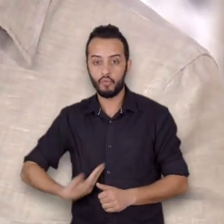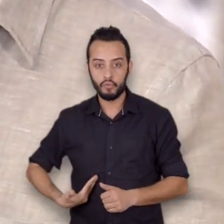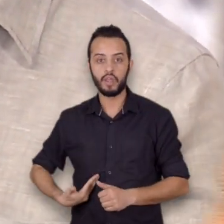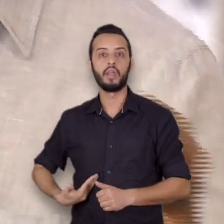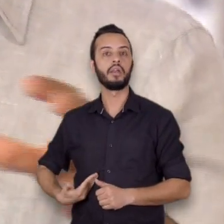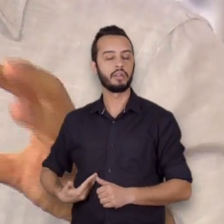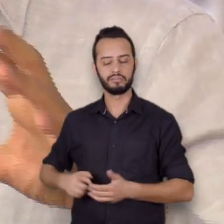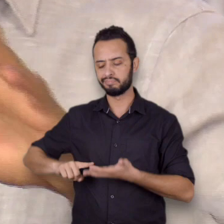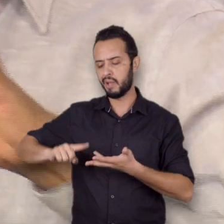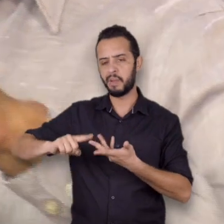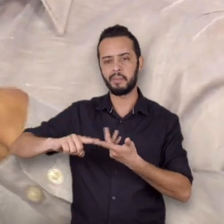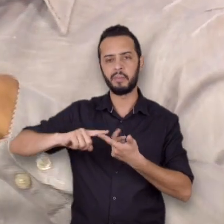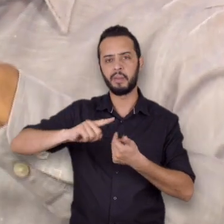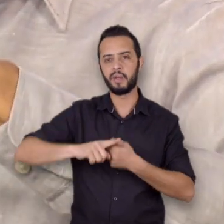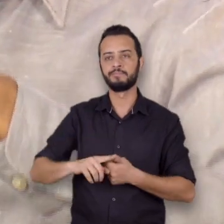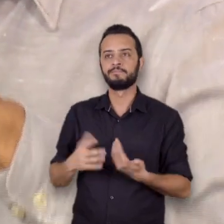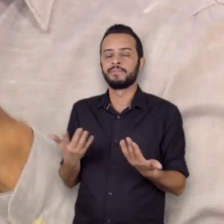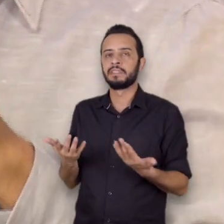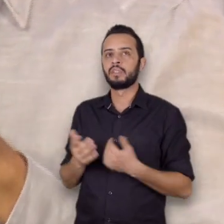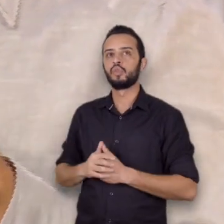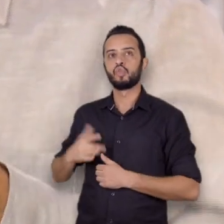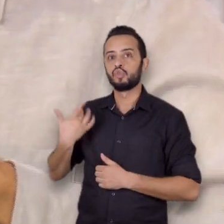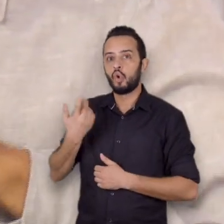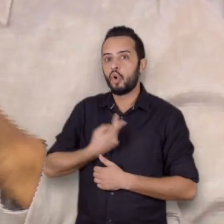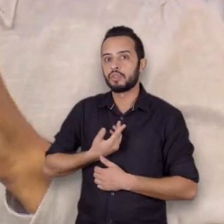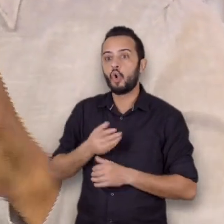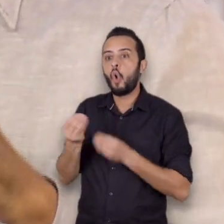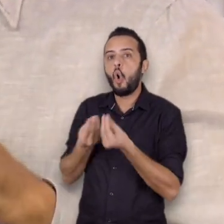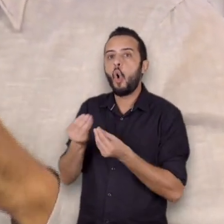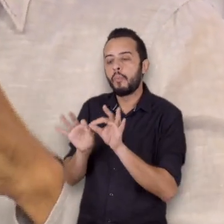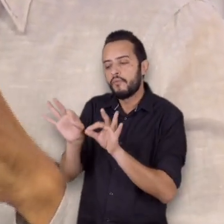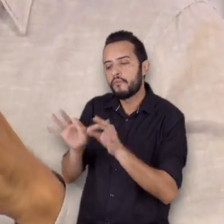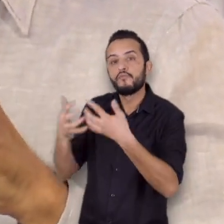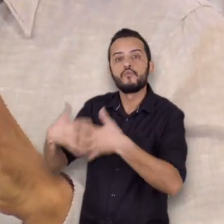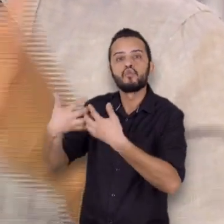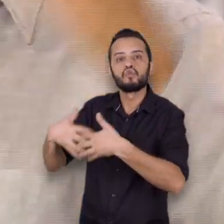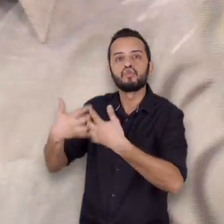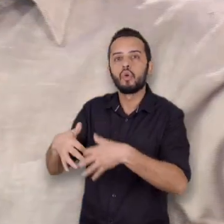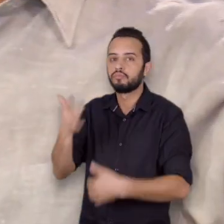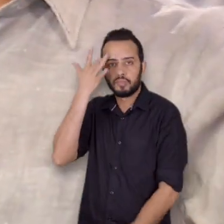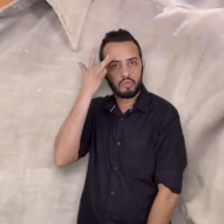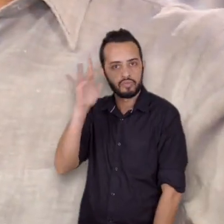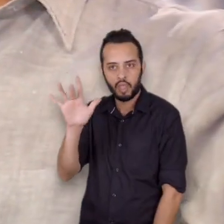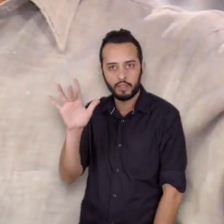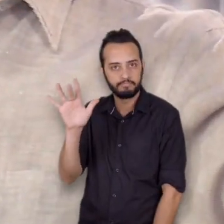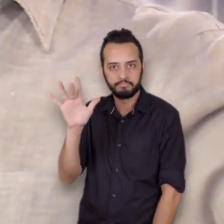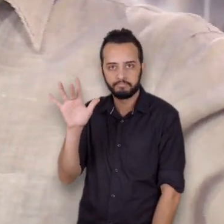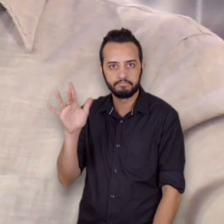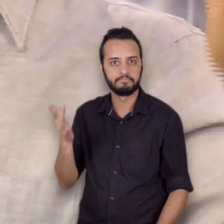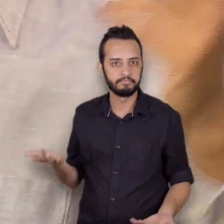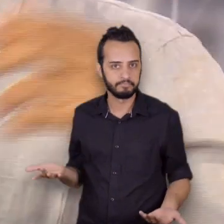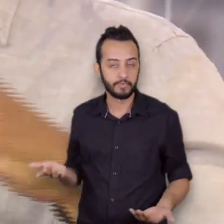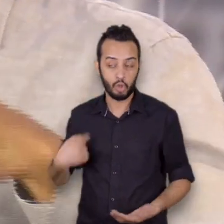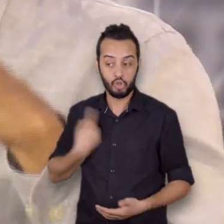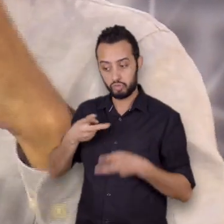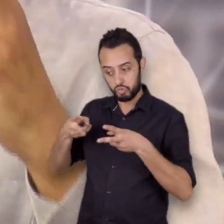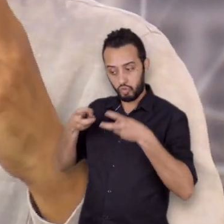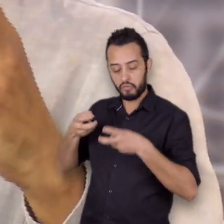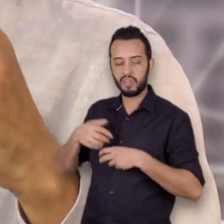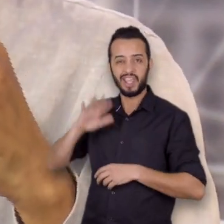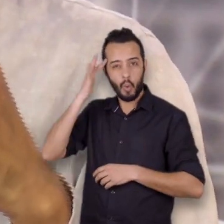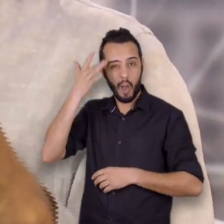instituições públicas. Então, a gente não sabe direito como eles se movimentam, a gente não está enxergando, a gente imagina que são